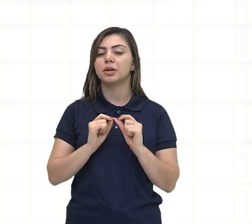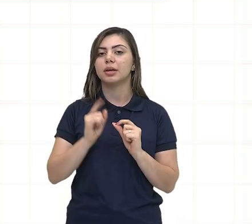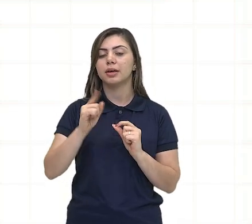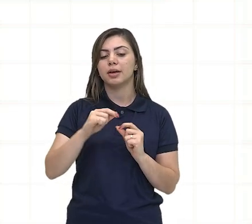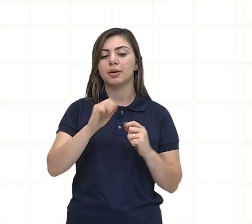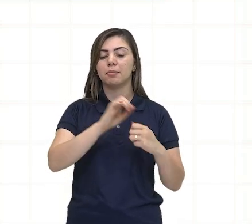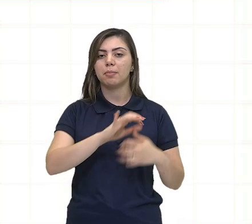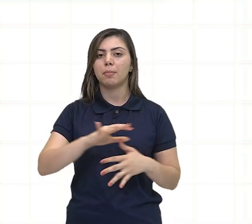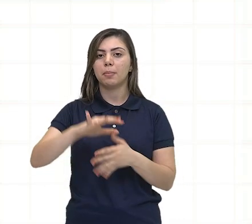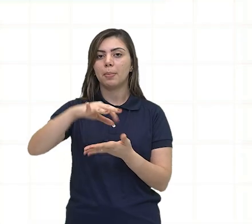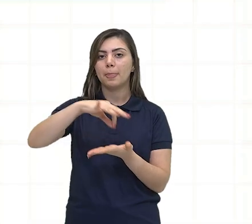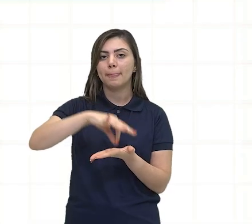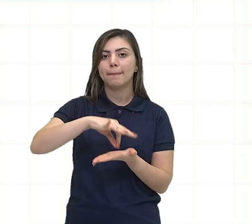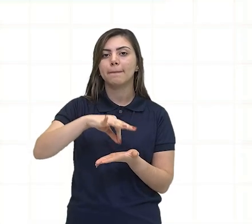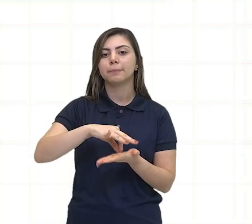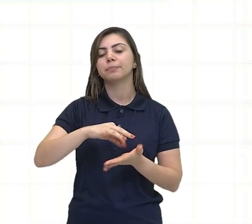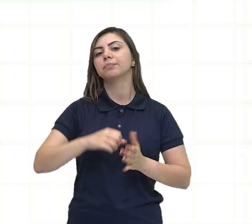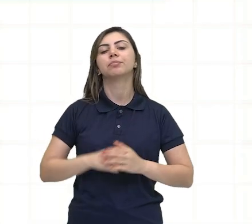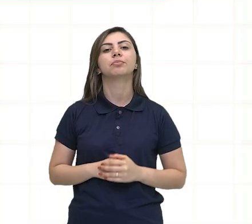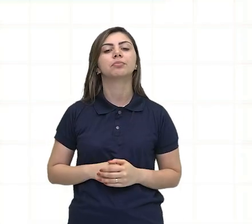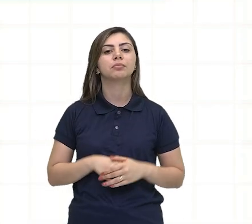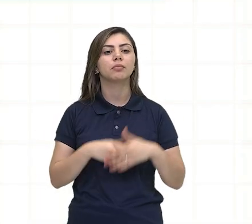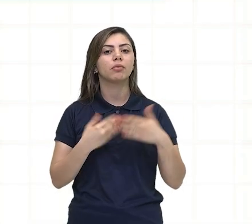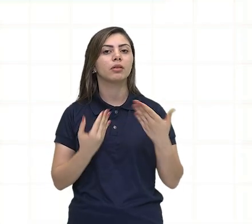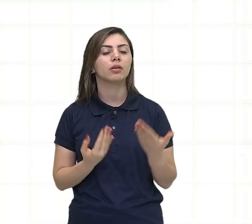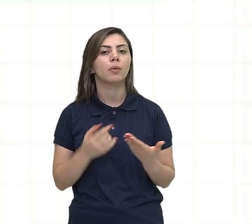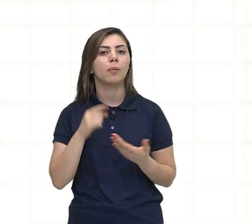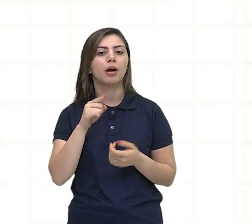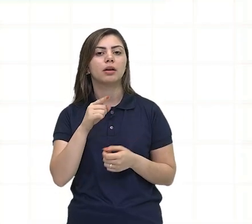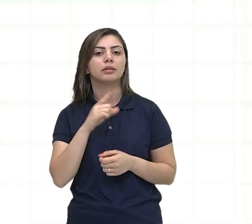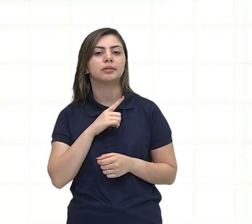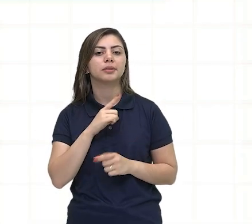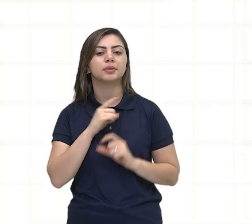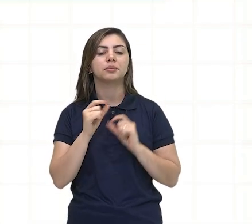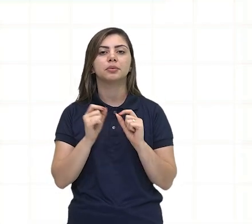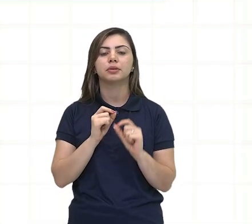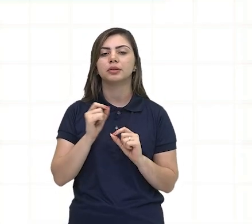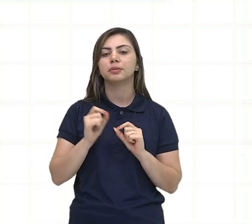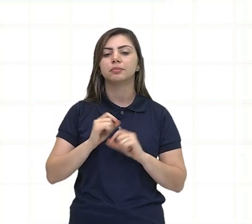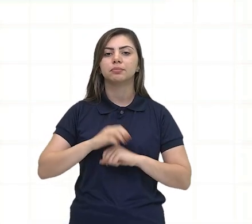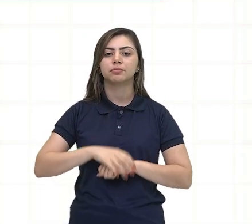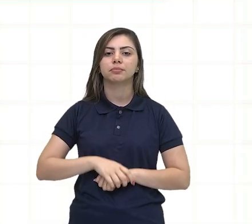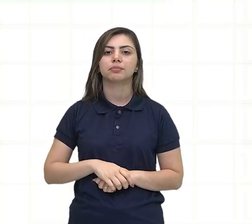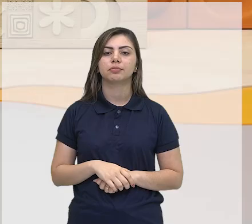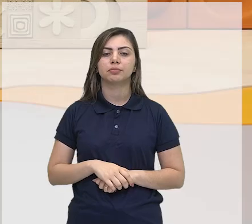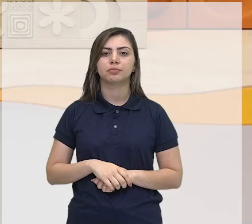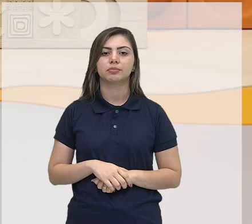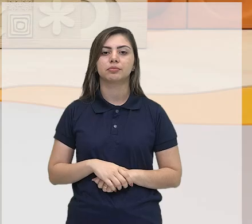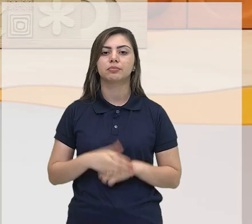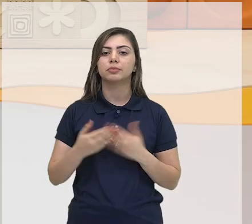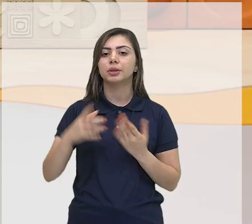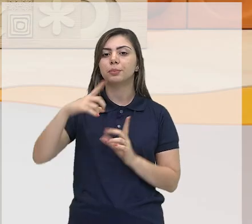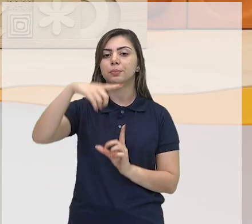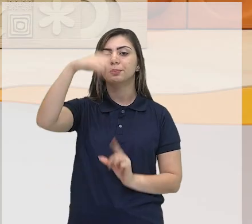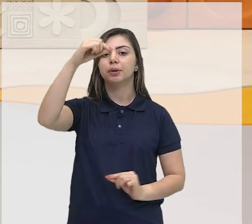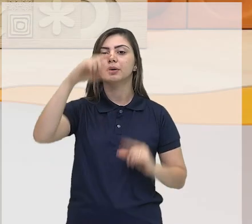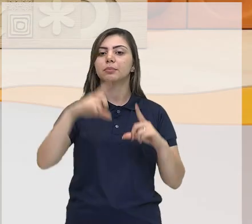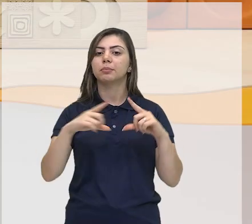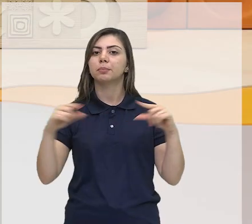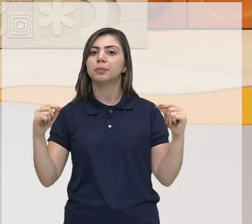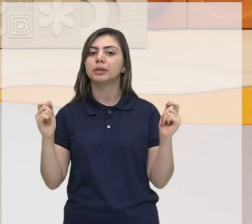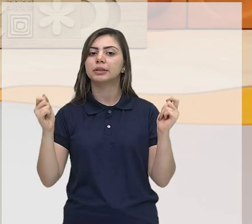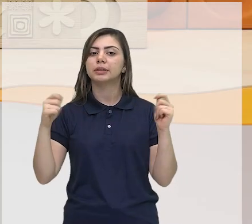mapas, onde esses pontos de orientação, eles são representados a partir de